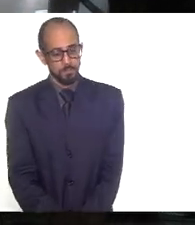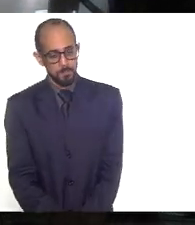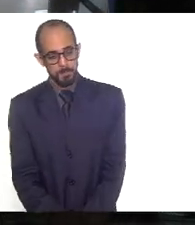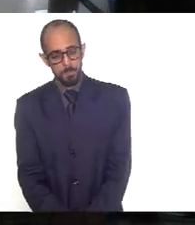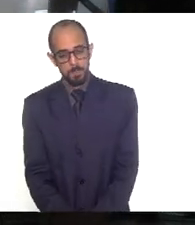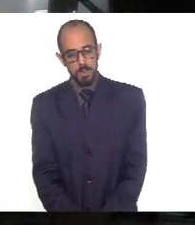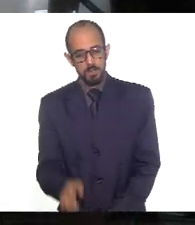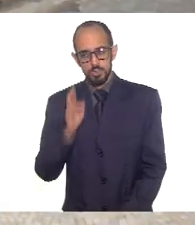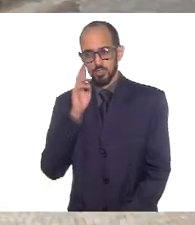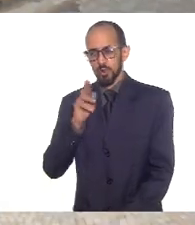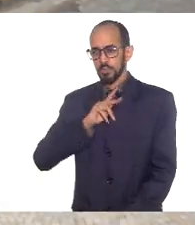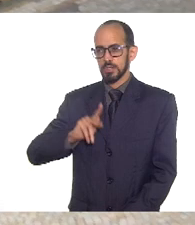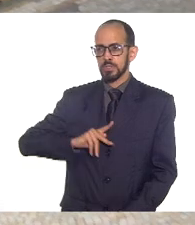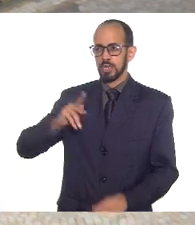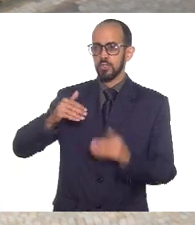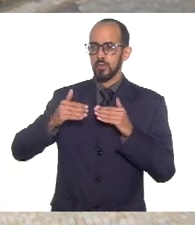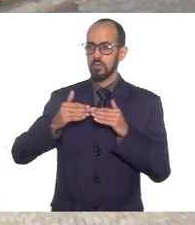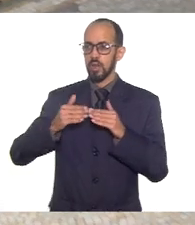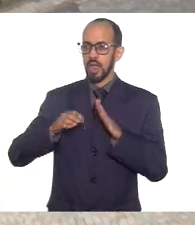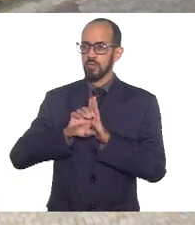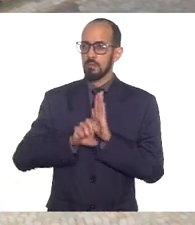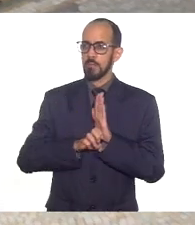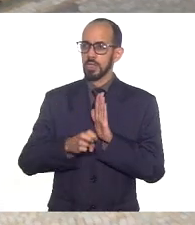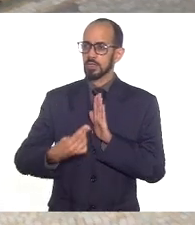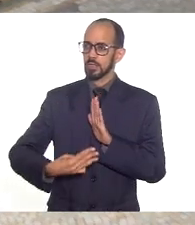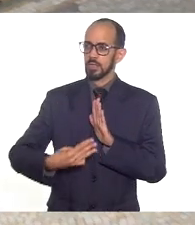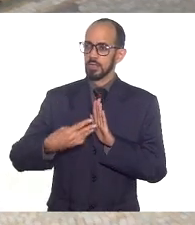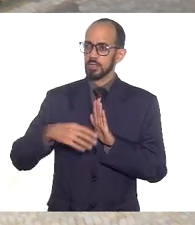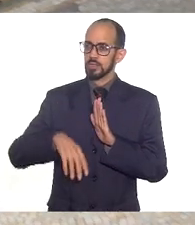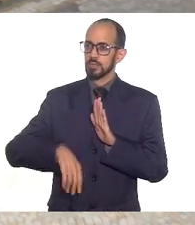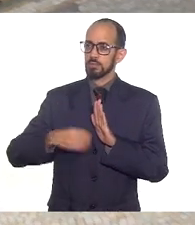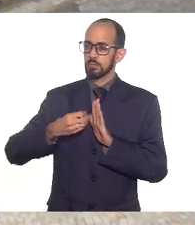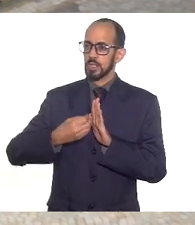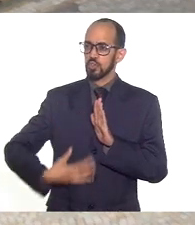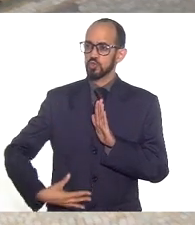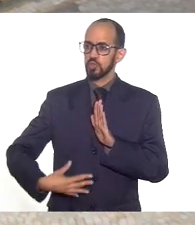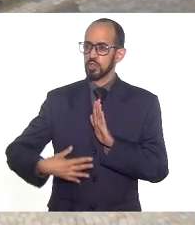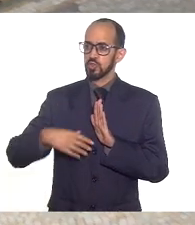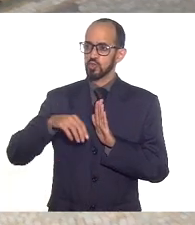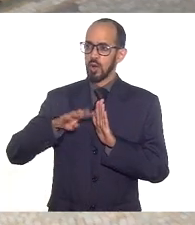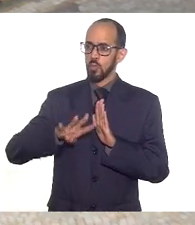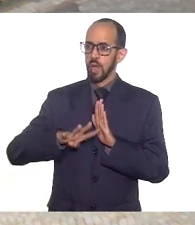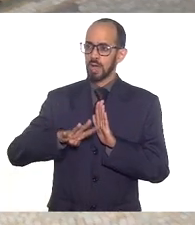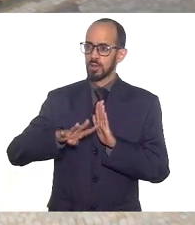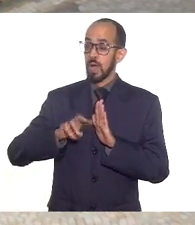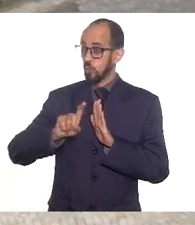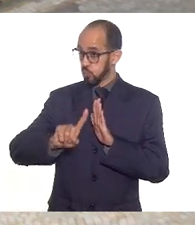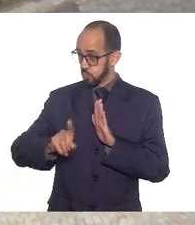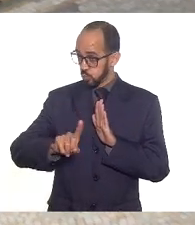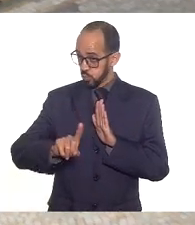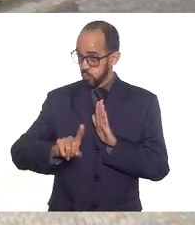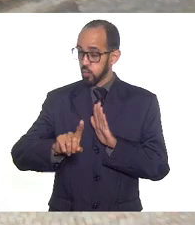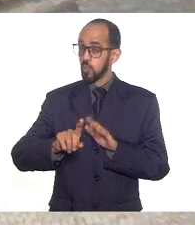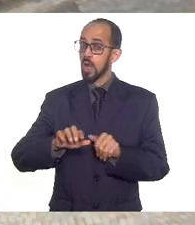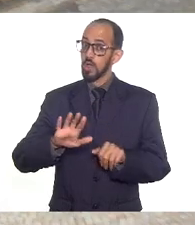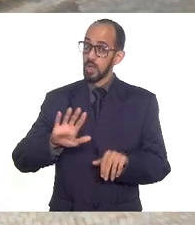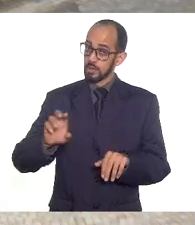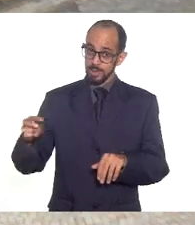seu presidente o parecer favorável à emenda três pela prejudicar habilidade a emendar um